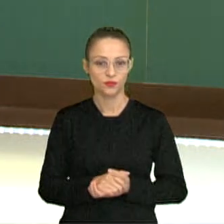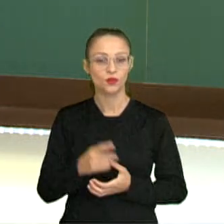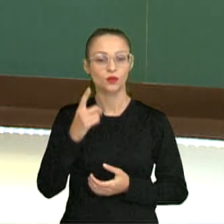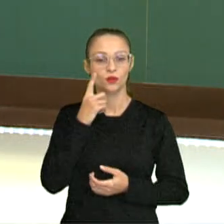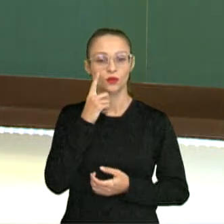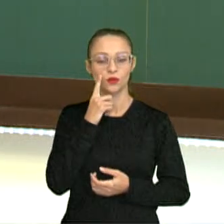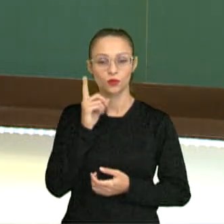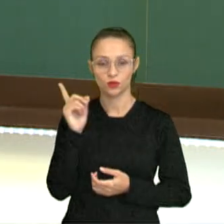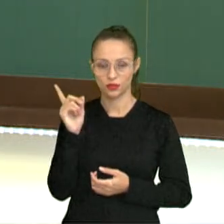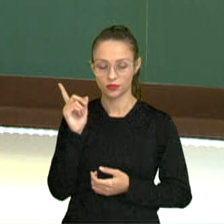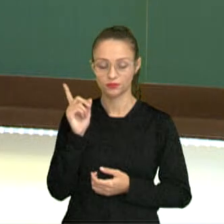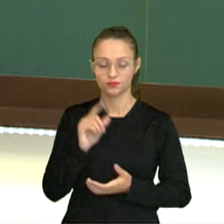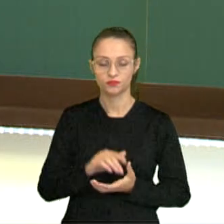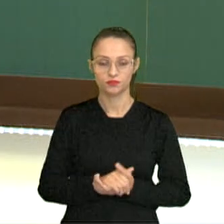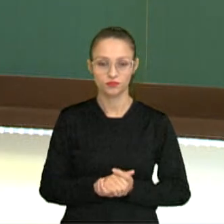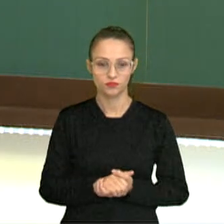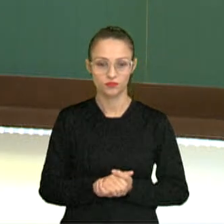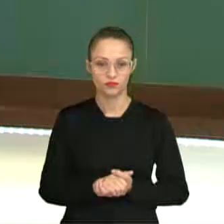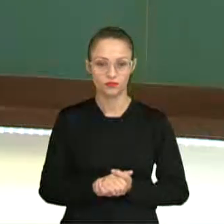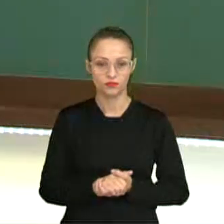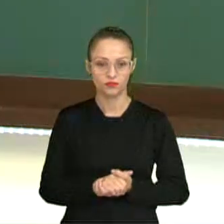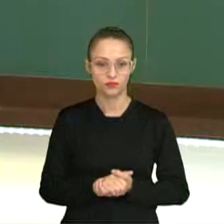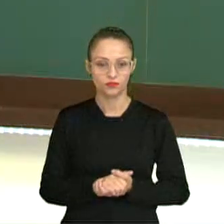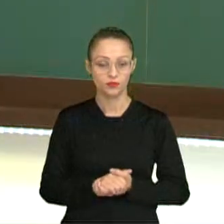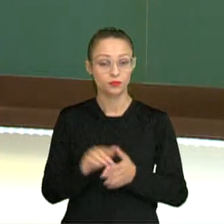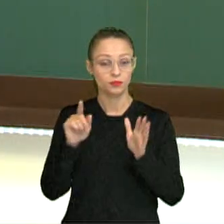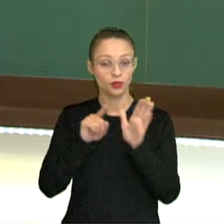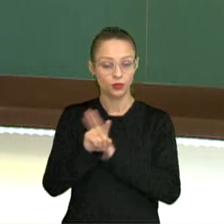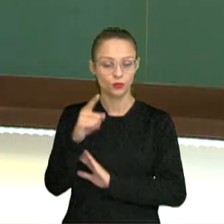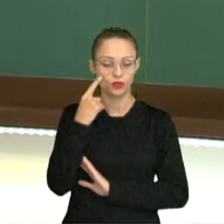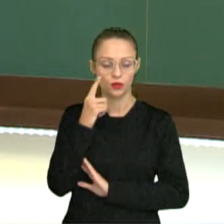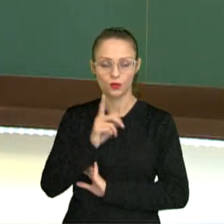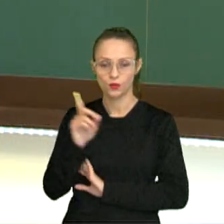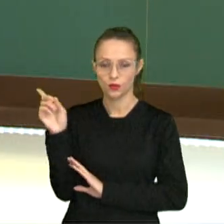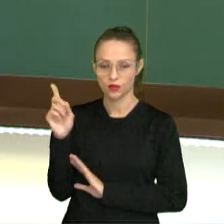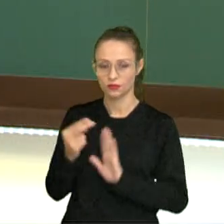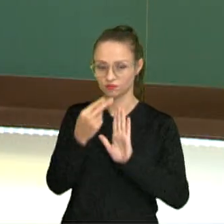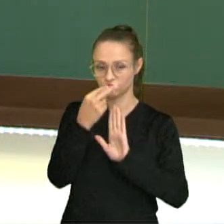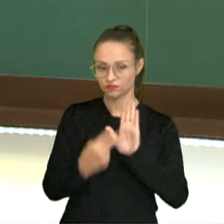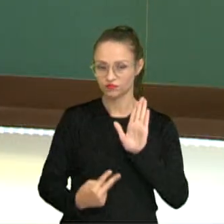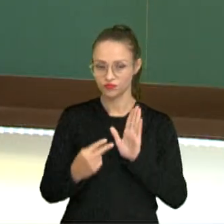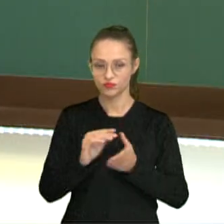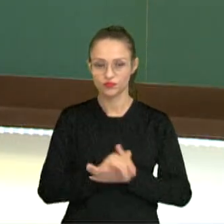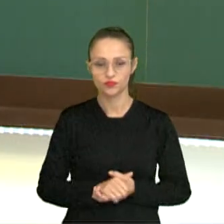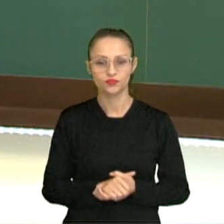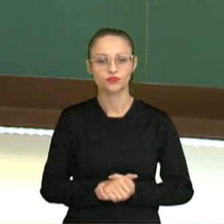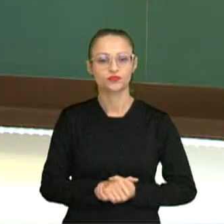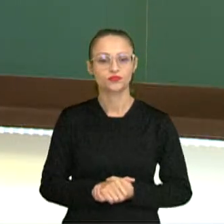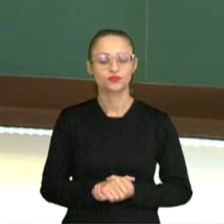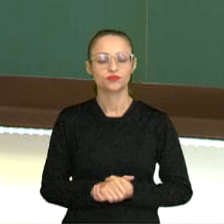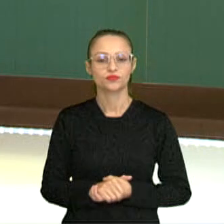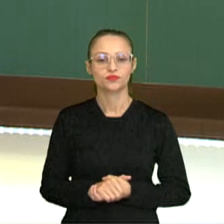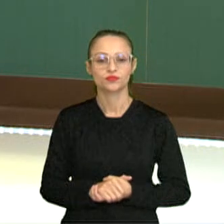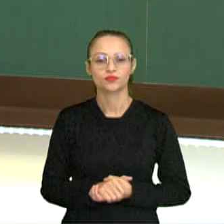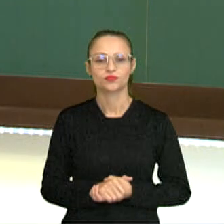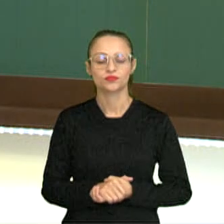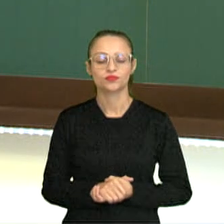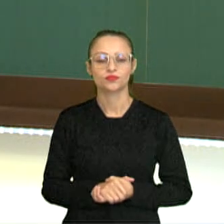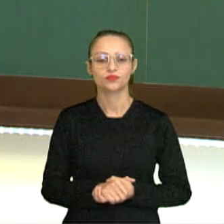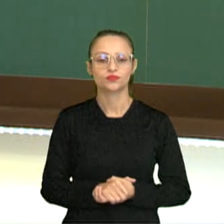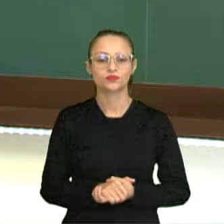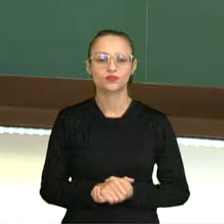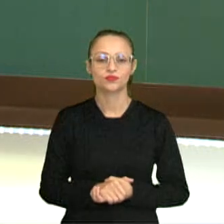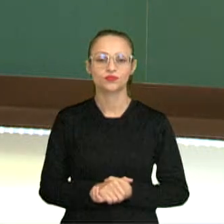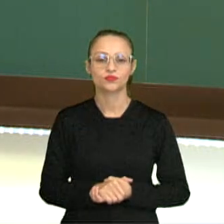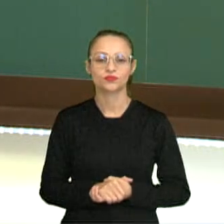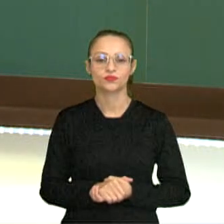Vamos a volver a la pregunta. De acuerdo con las características de las tres partes, ¿hay posibilidad de organizar